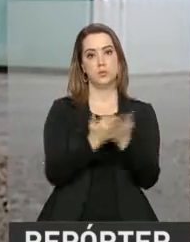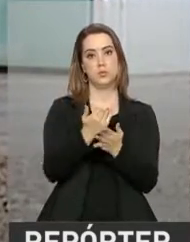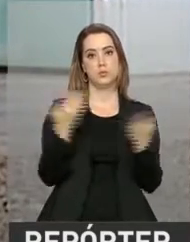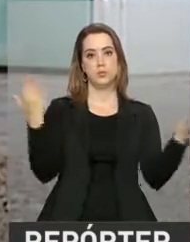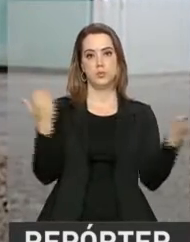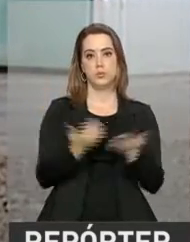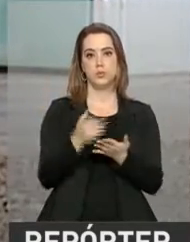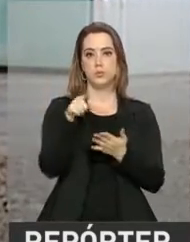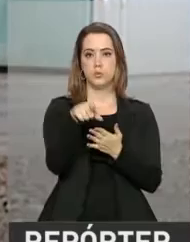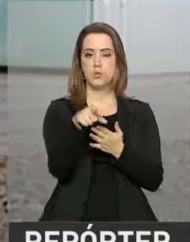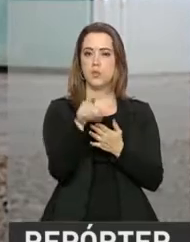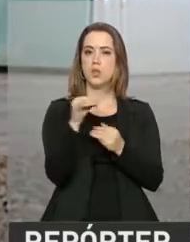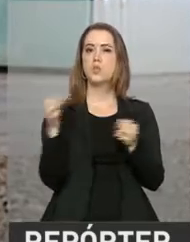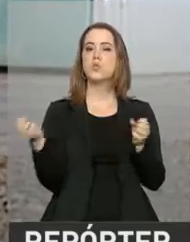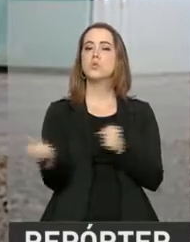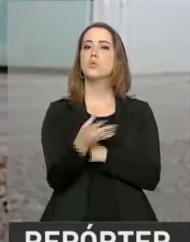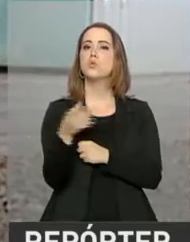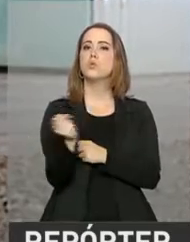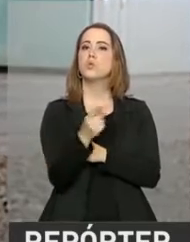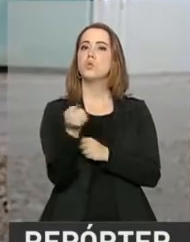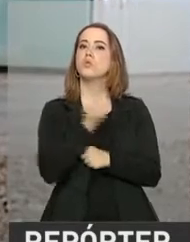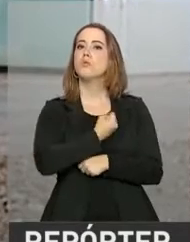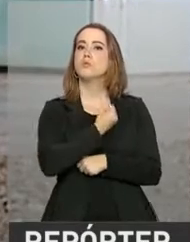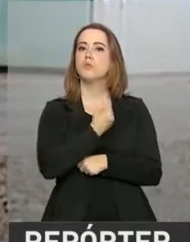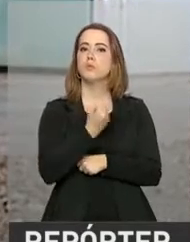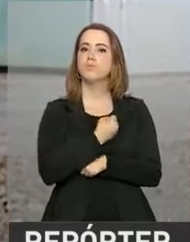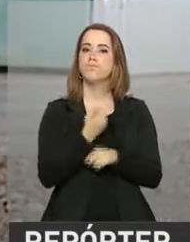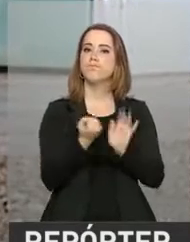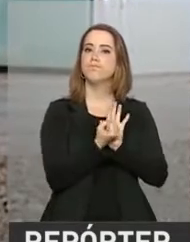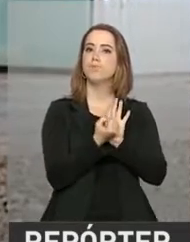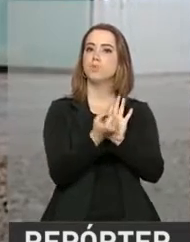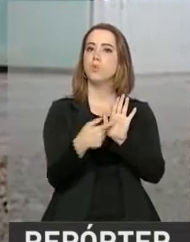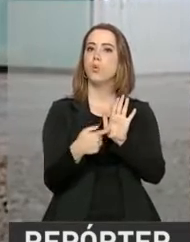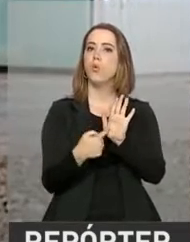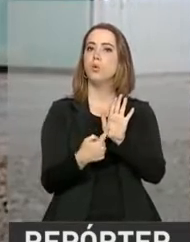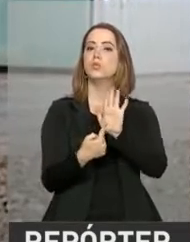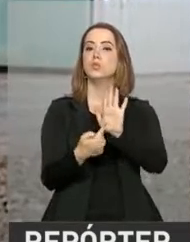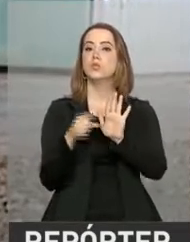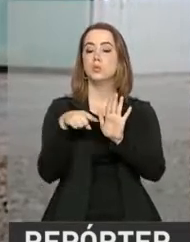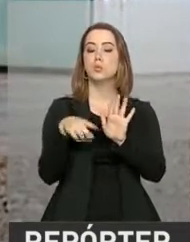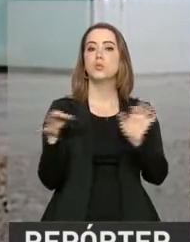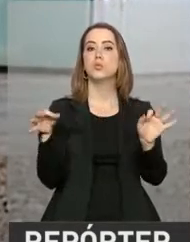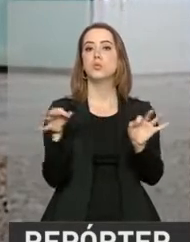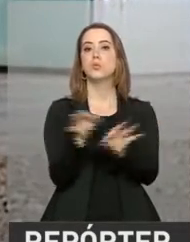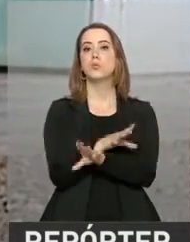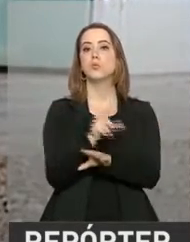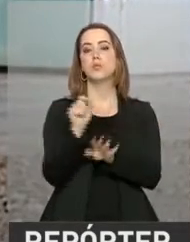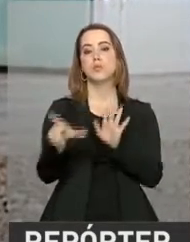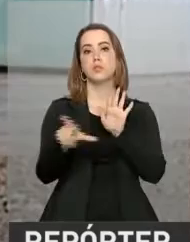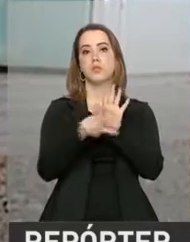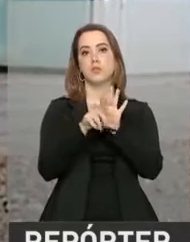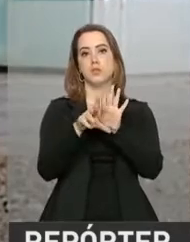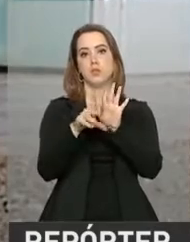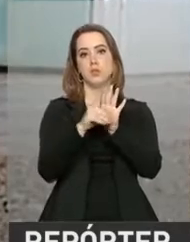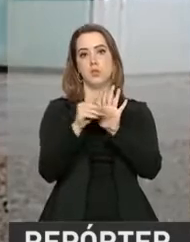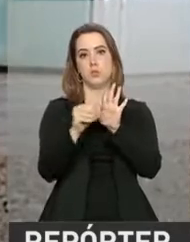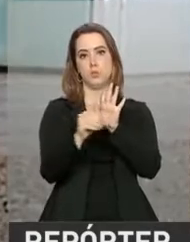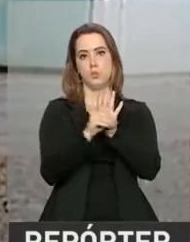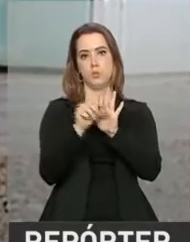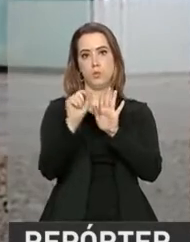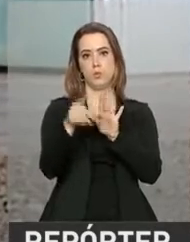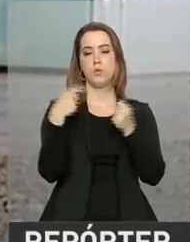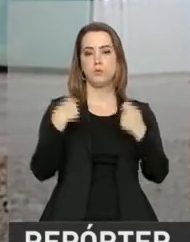agora, estes novos indicadores vão ser utilizados pelo governo para finalizar a proposta de orçamento do ano que vem,